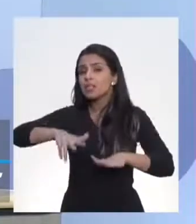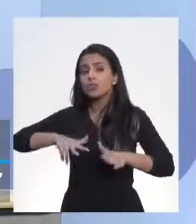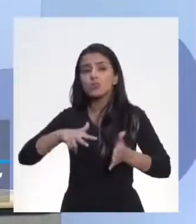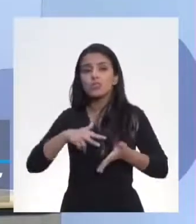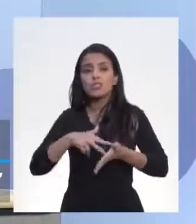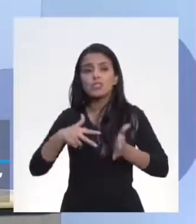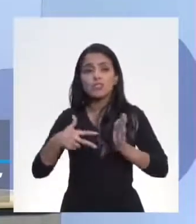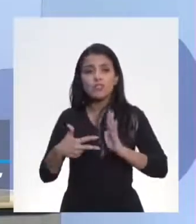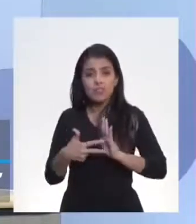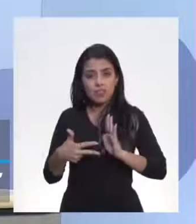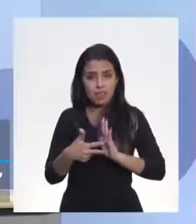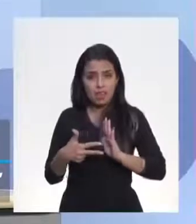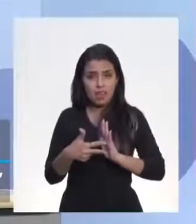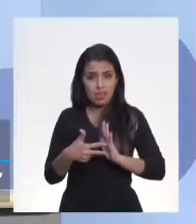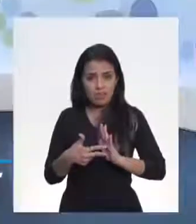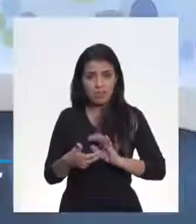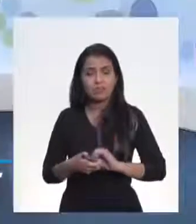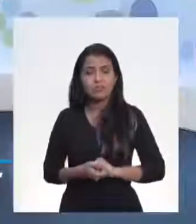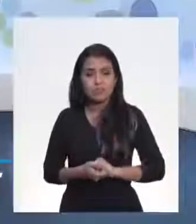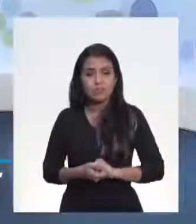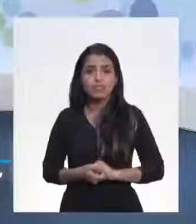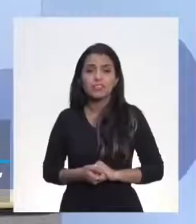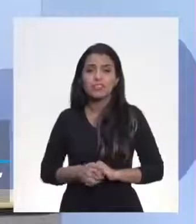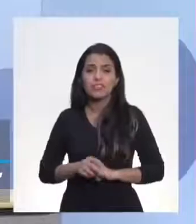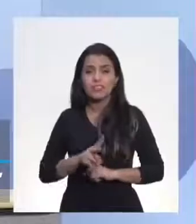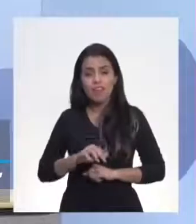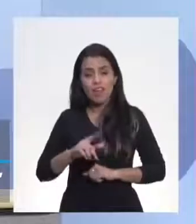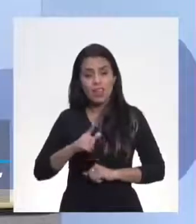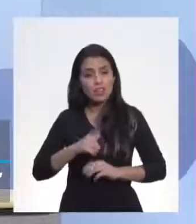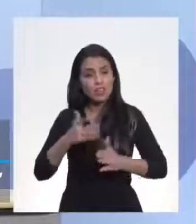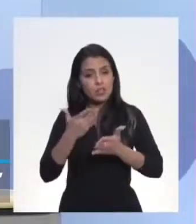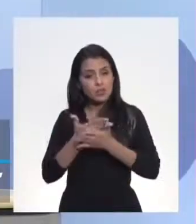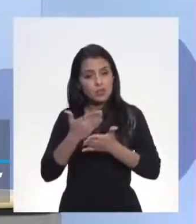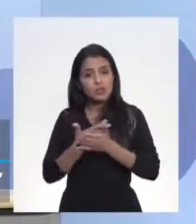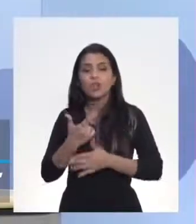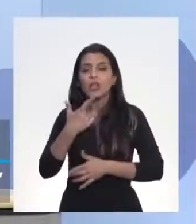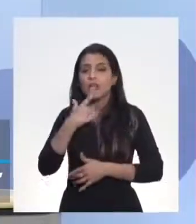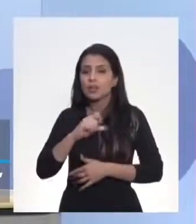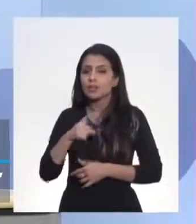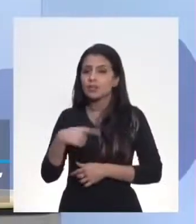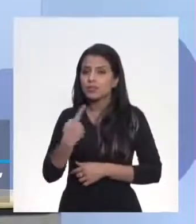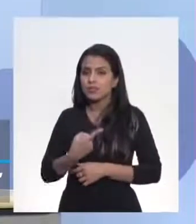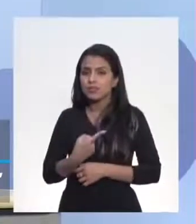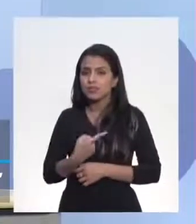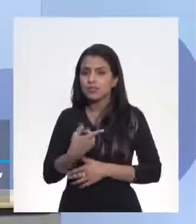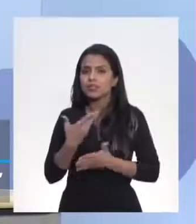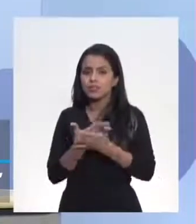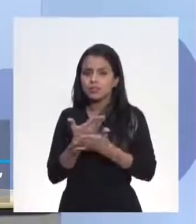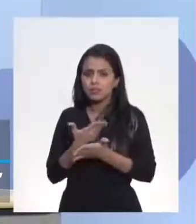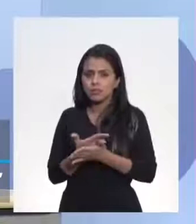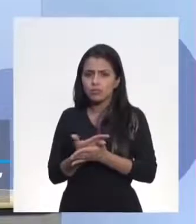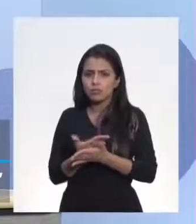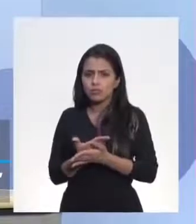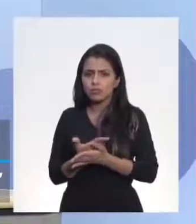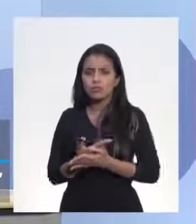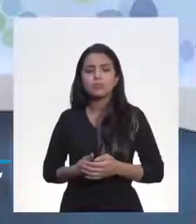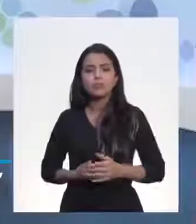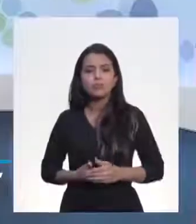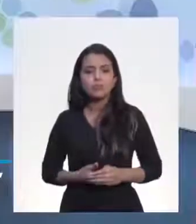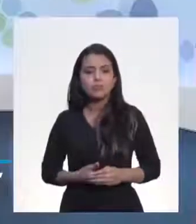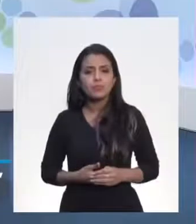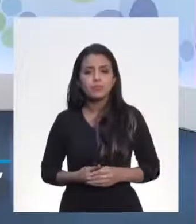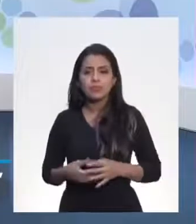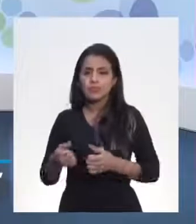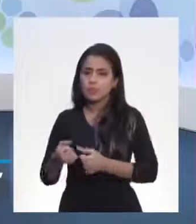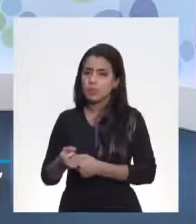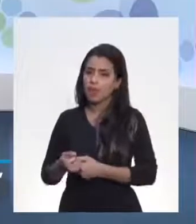fazer, tá bom? E aí a gente vai para um estudo da língua, que depois tem mais uma oração legal para a gente estudar, trabalhar. Posso sentar agora, isso? Eles estão